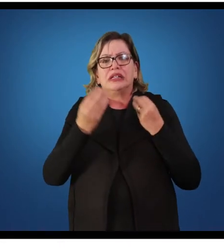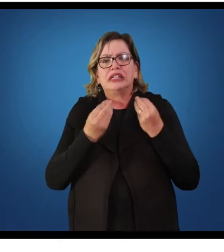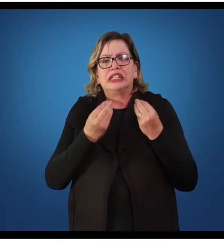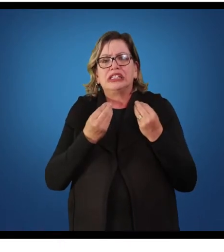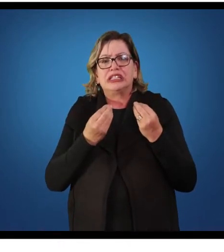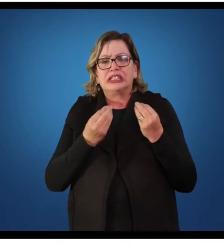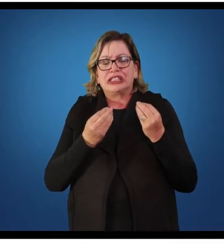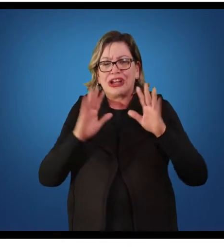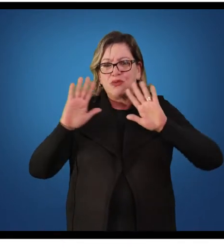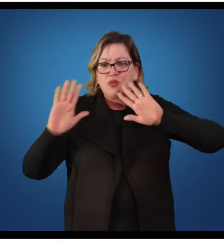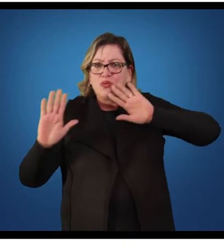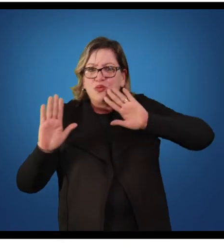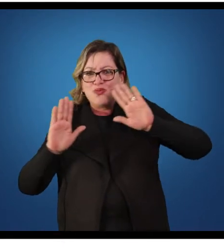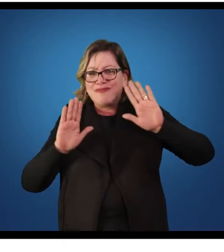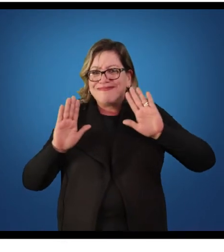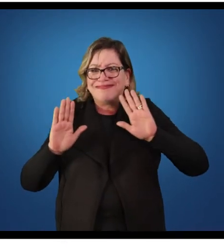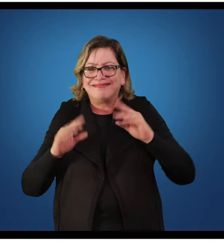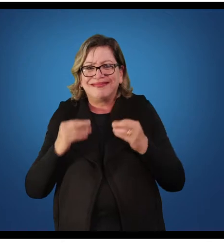de defesa.